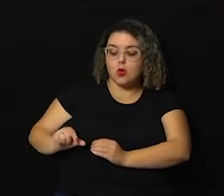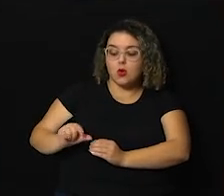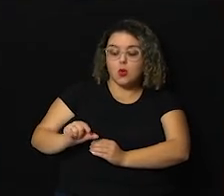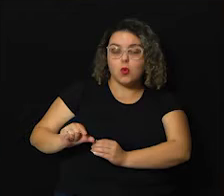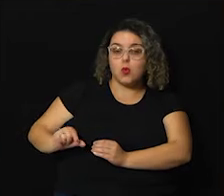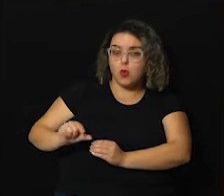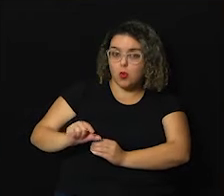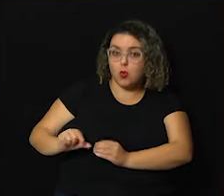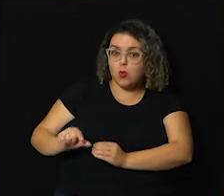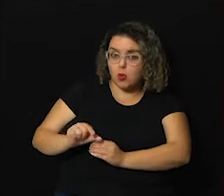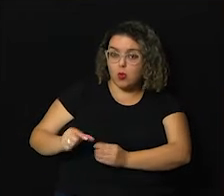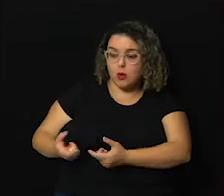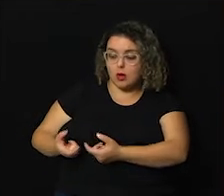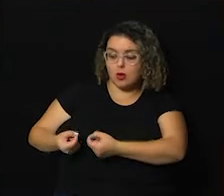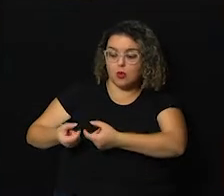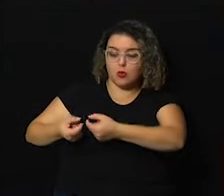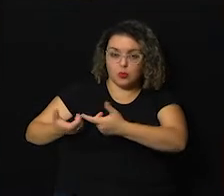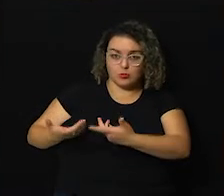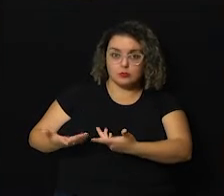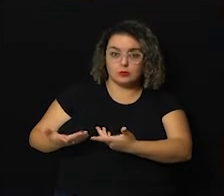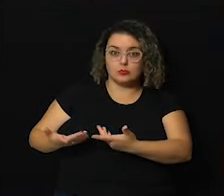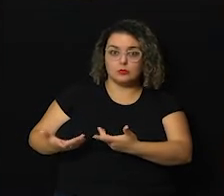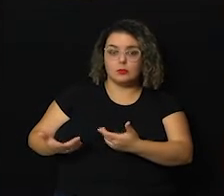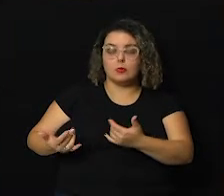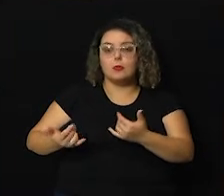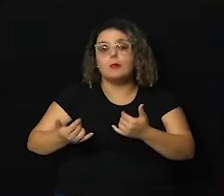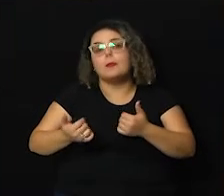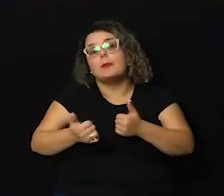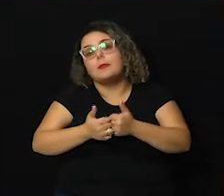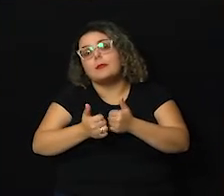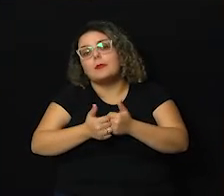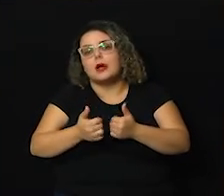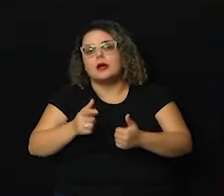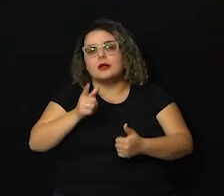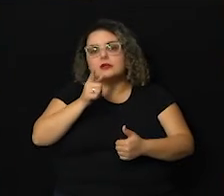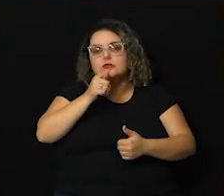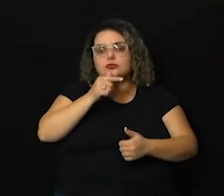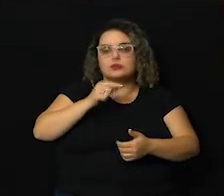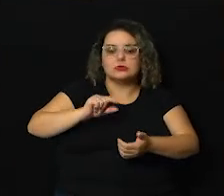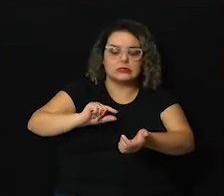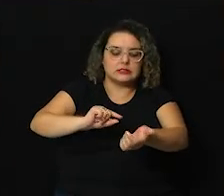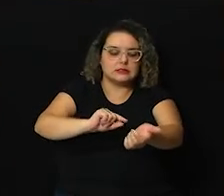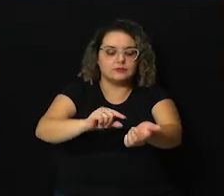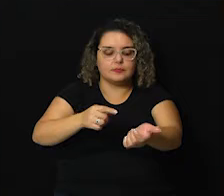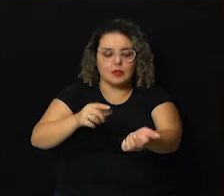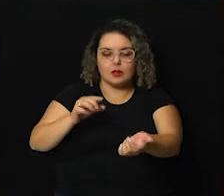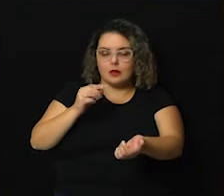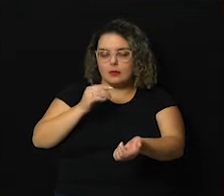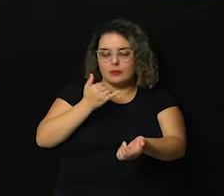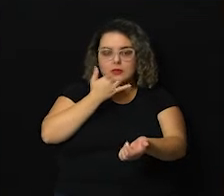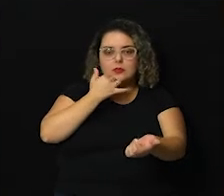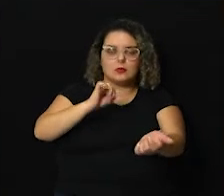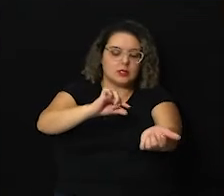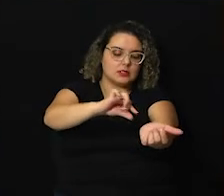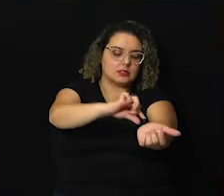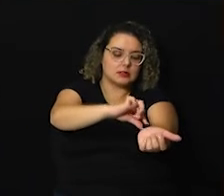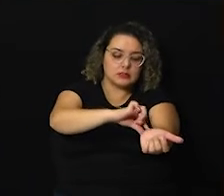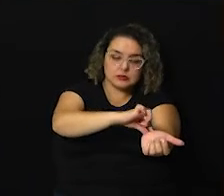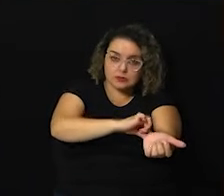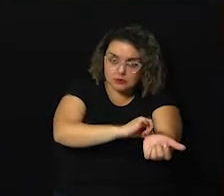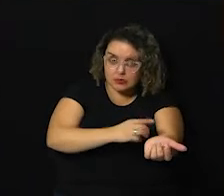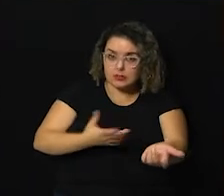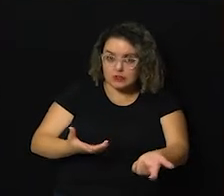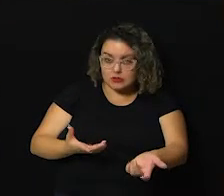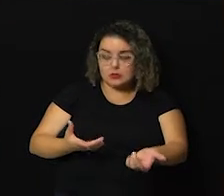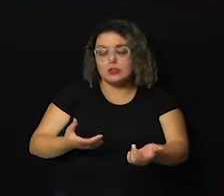muito no centro do rim, está muito perto dos vasos que levam sangue para dentro e para fora do rim, esse